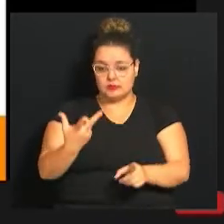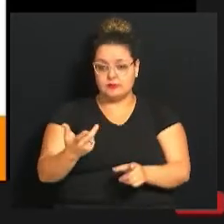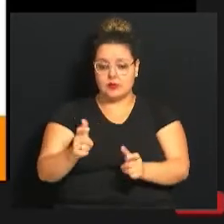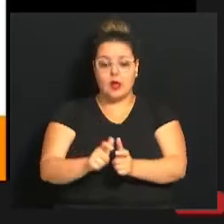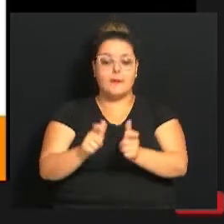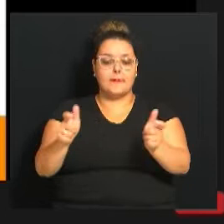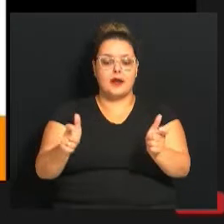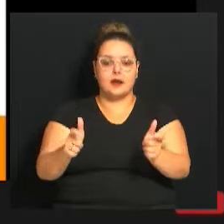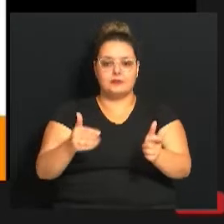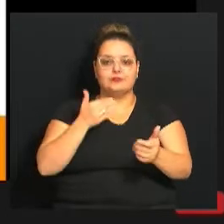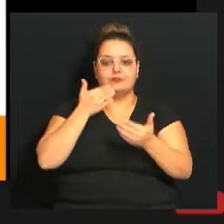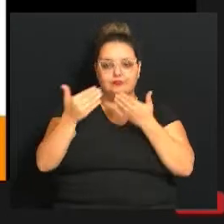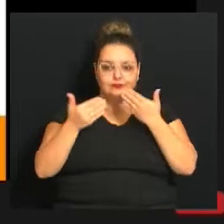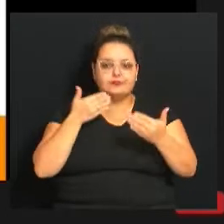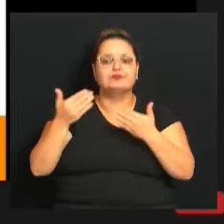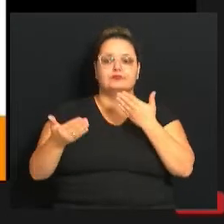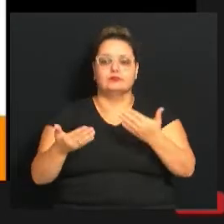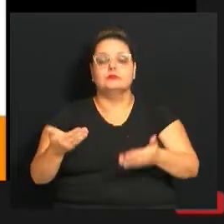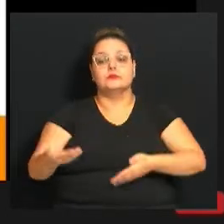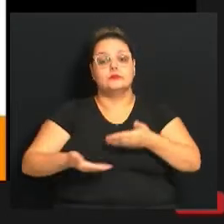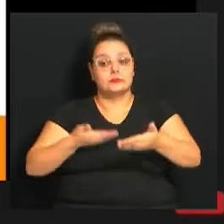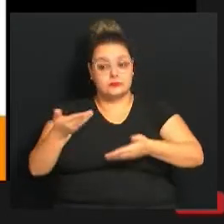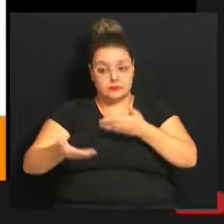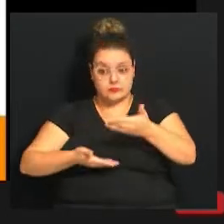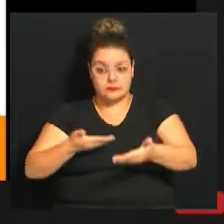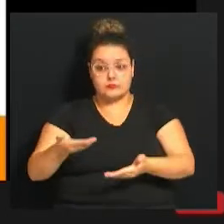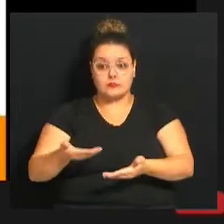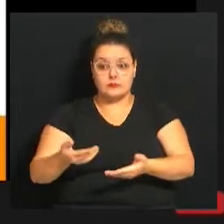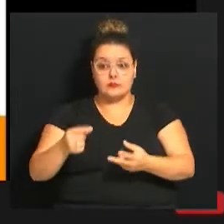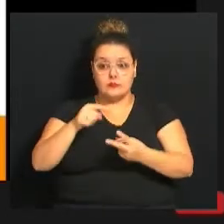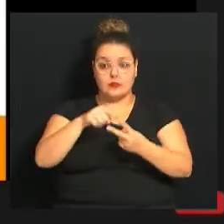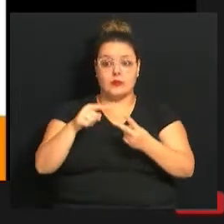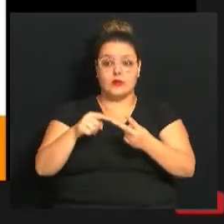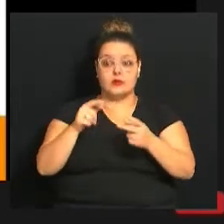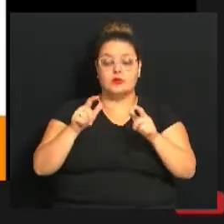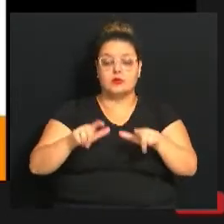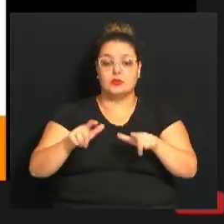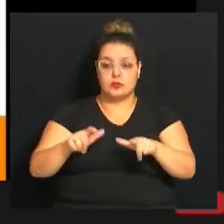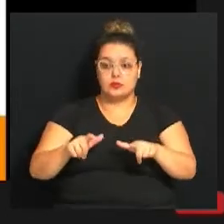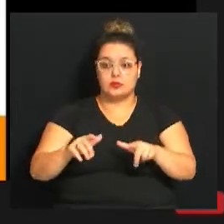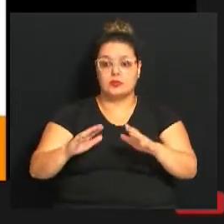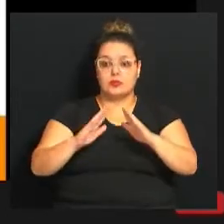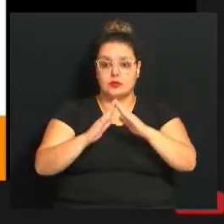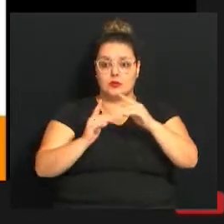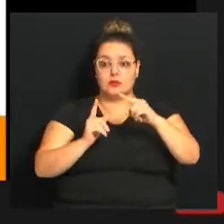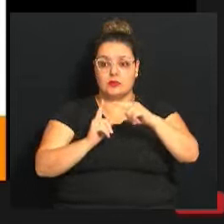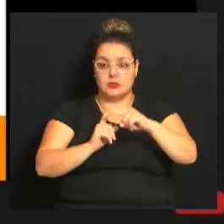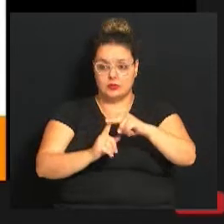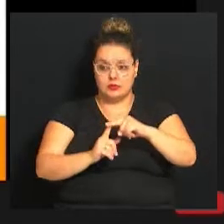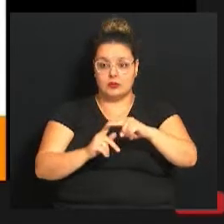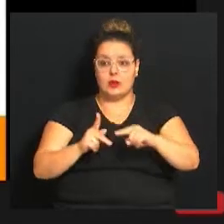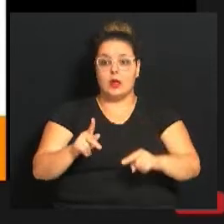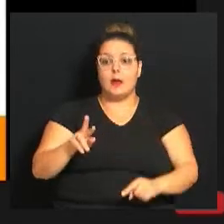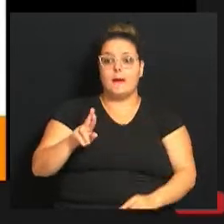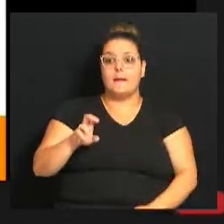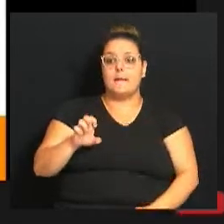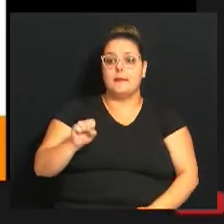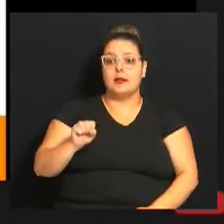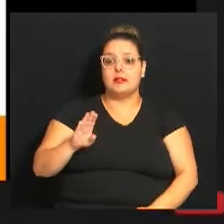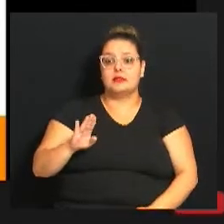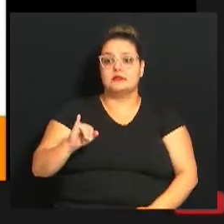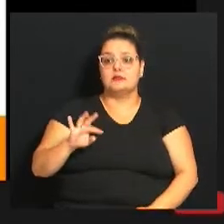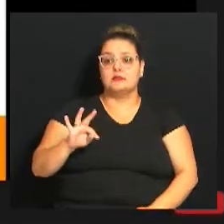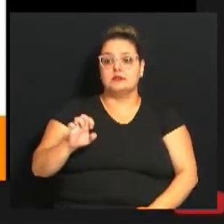o serviço está sendo em 2 locais ali. Na igreja presbiteriana, que fica bem ao lado do centro